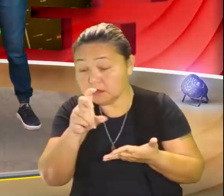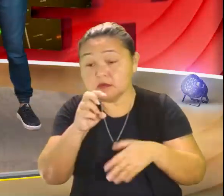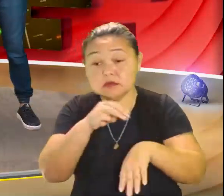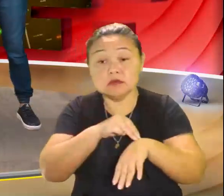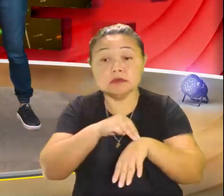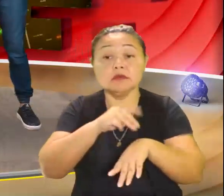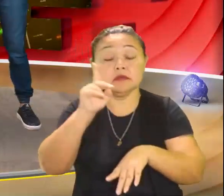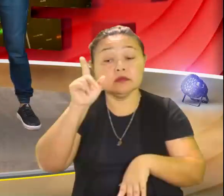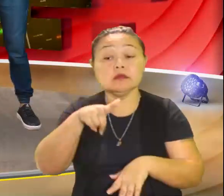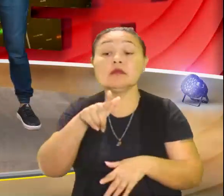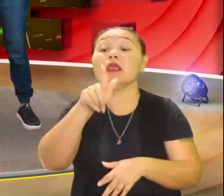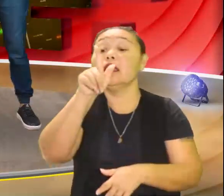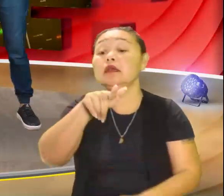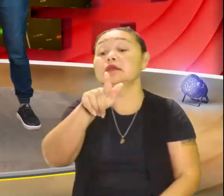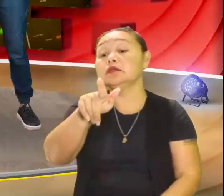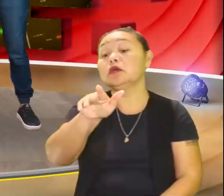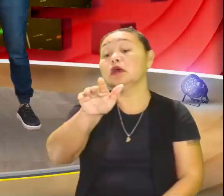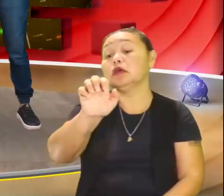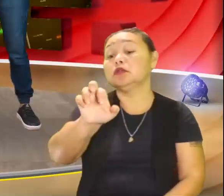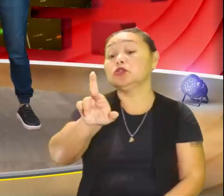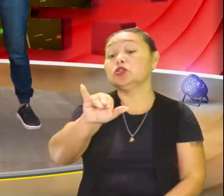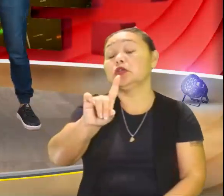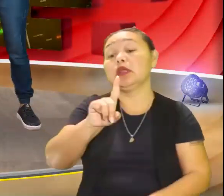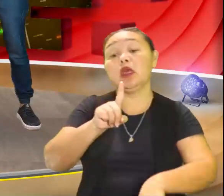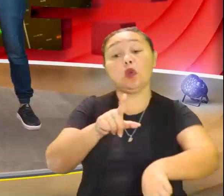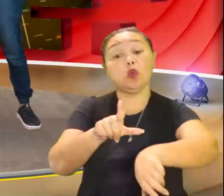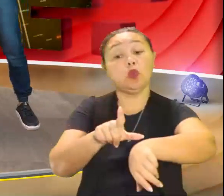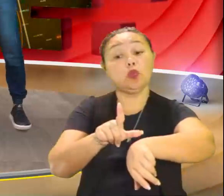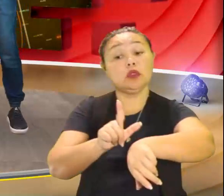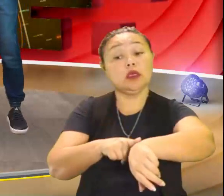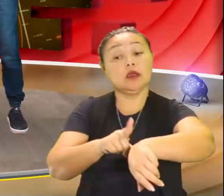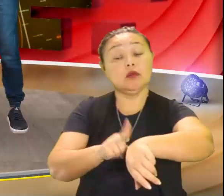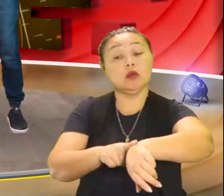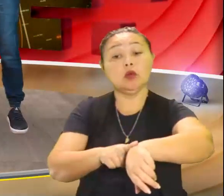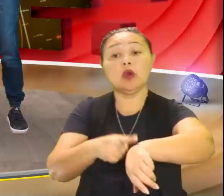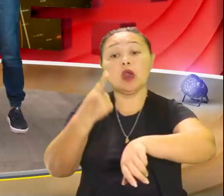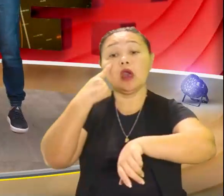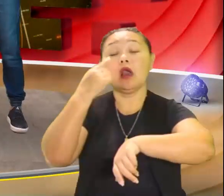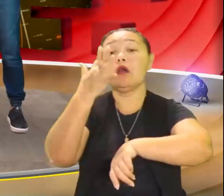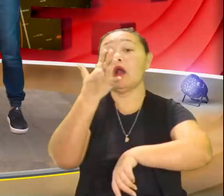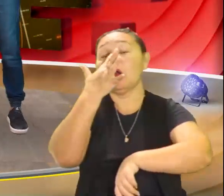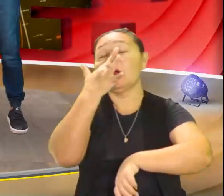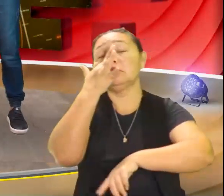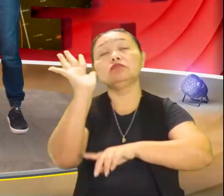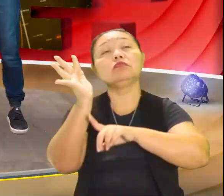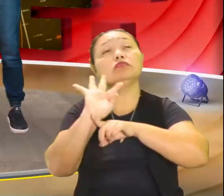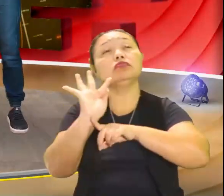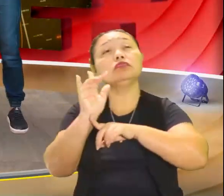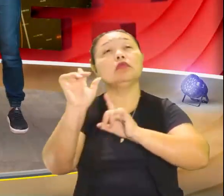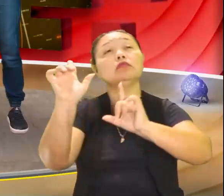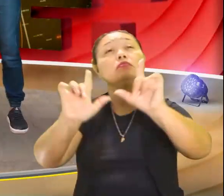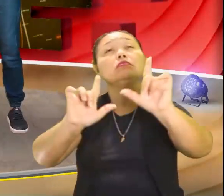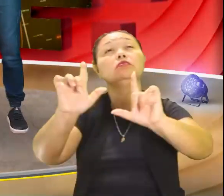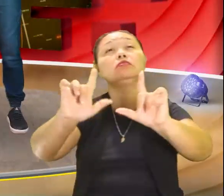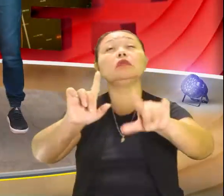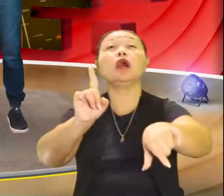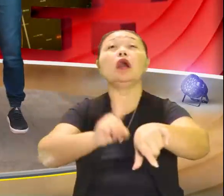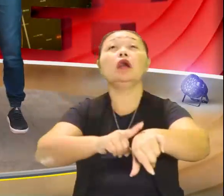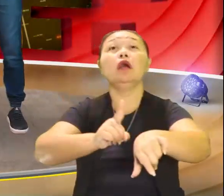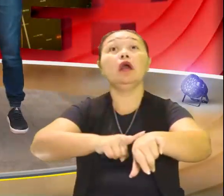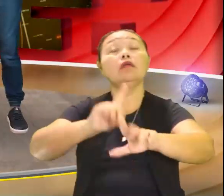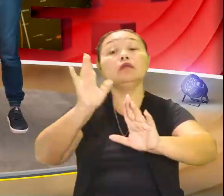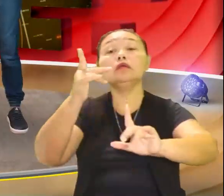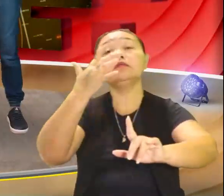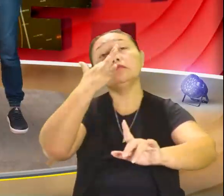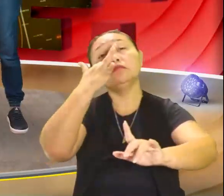né, professor Maurício? Isso é gerir tempo. Agora eu vou assistir televisão, vou assistir um filme. Perfeito, naquela hora você vai